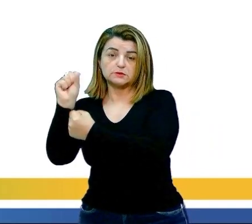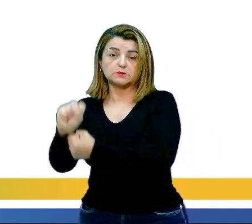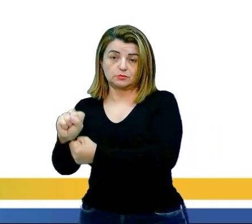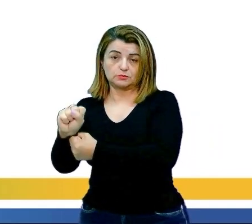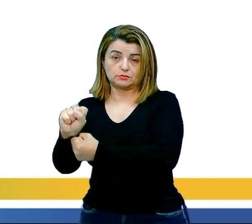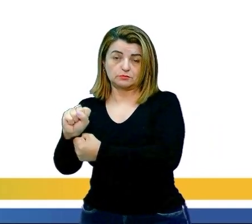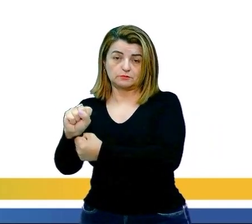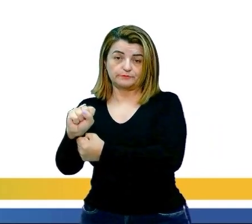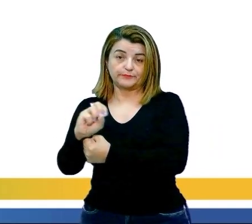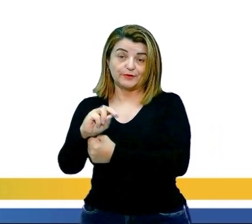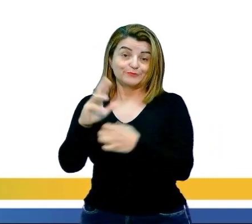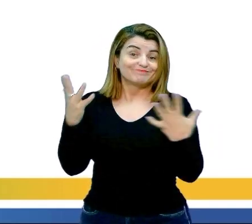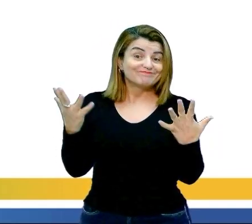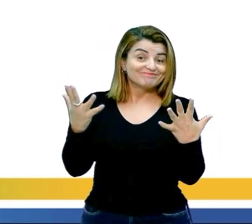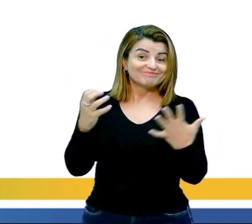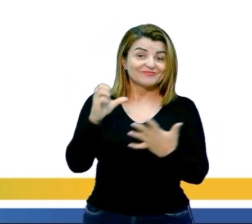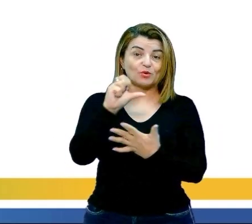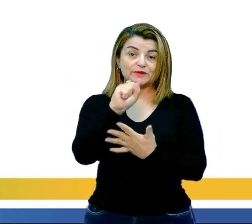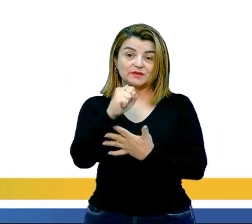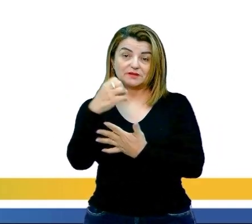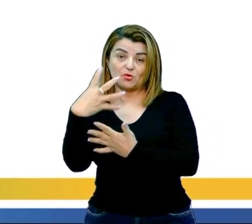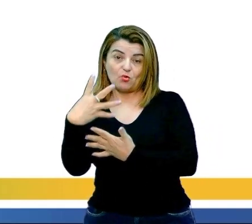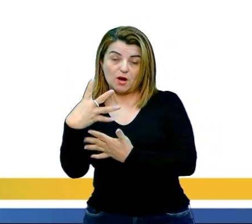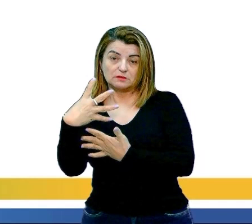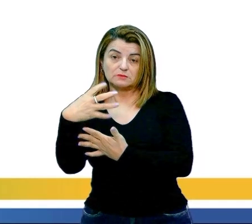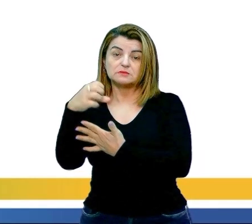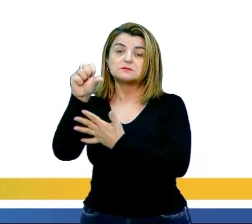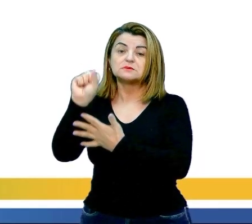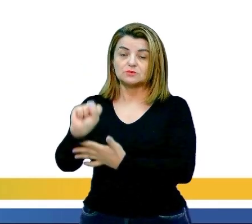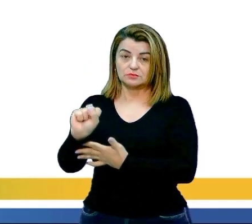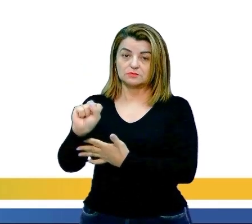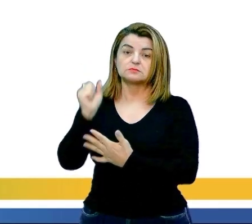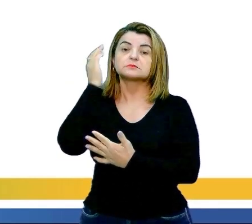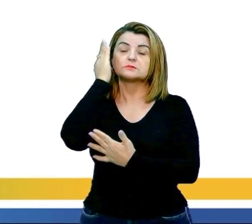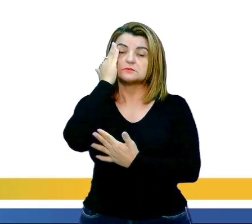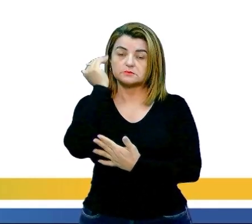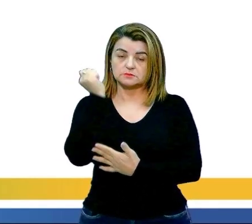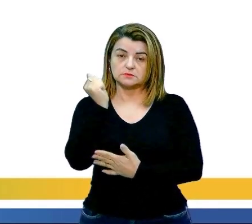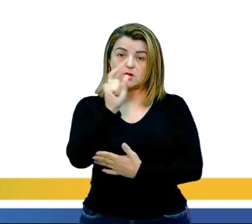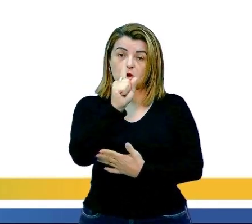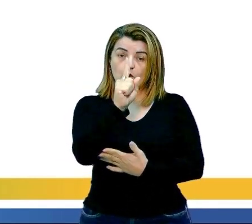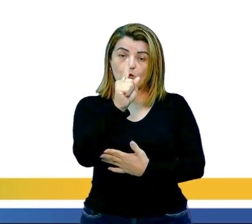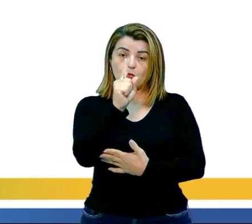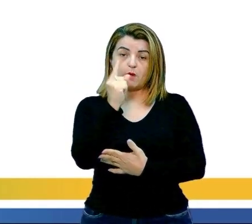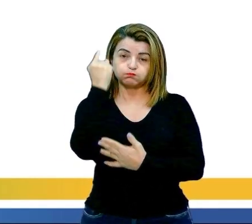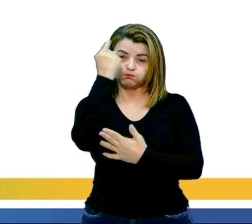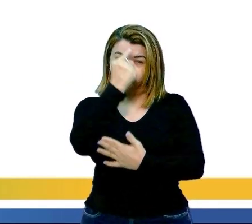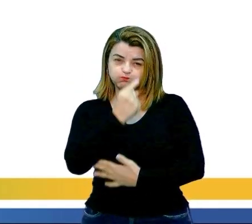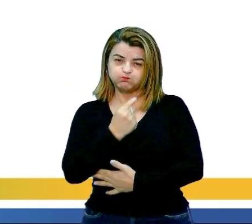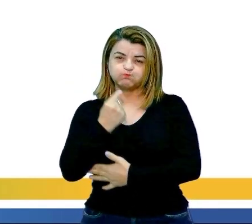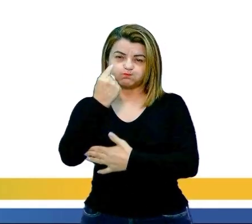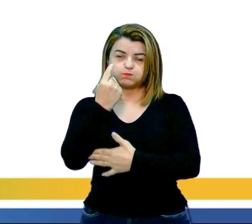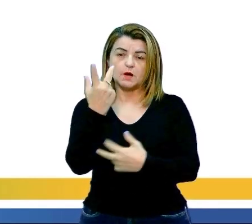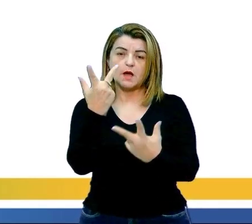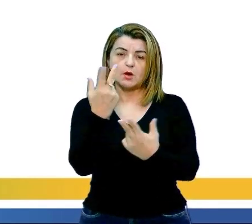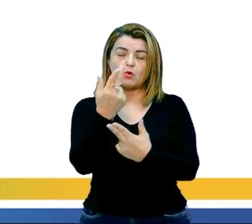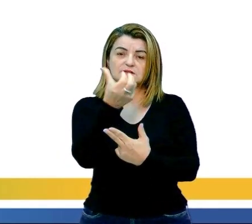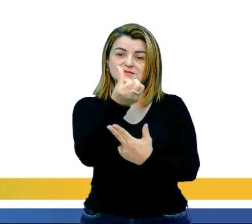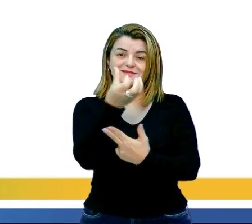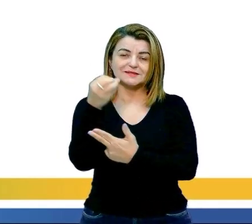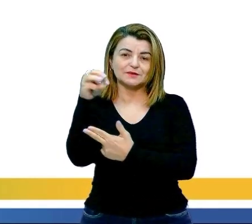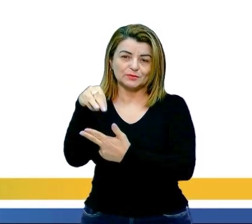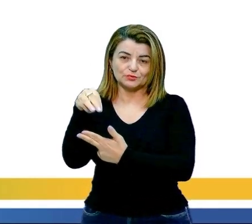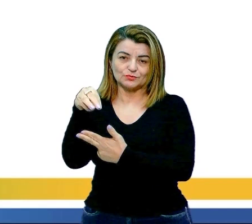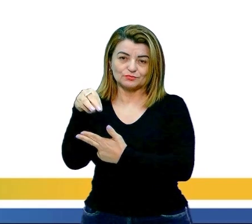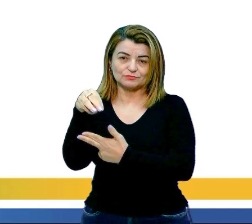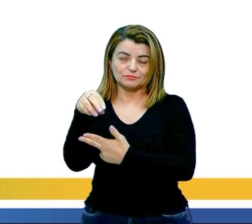seja, 84 segundos. Sabemos que 1 hora equivale o quê? 60 minutos. E